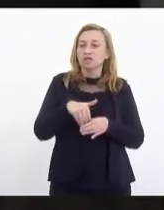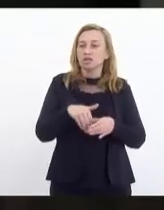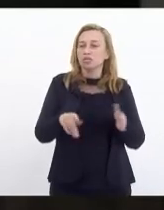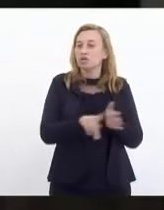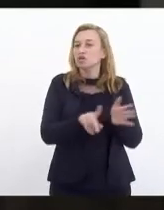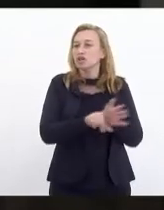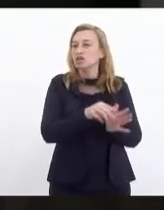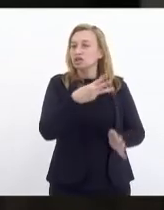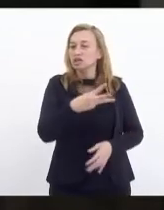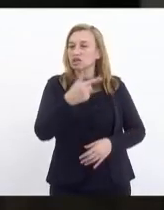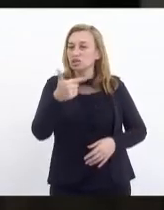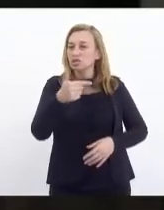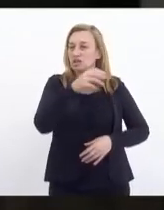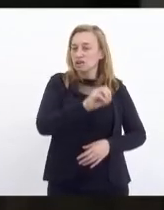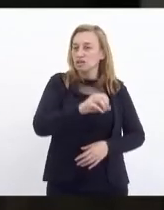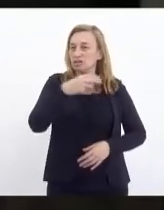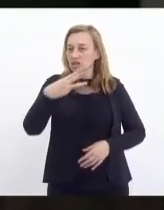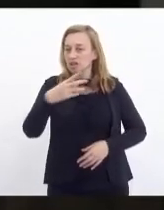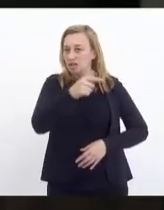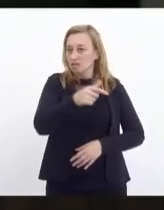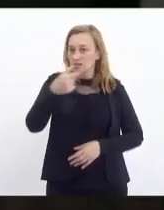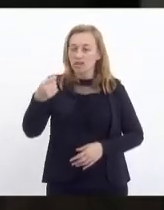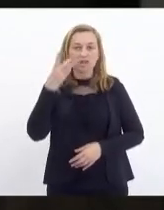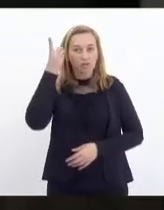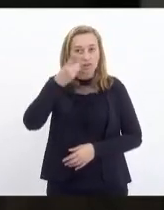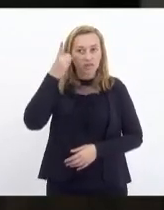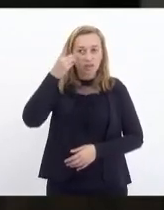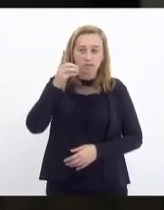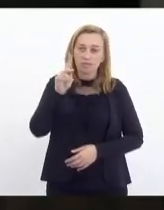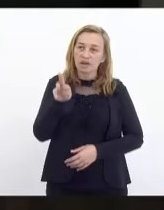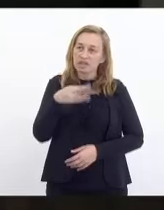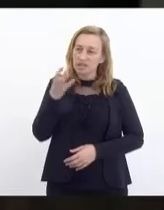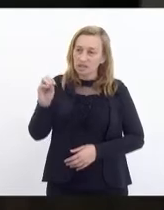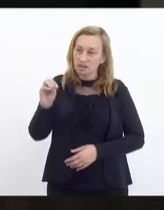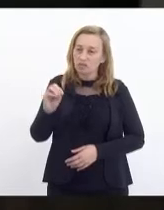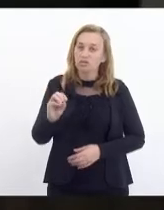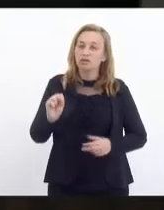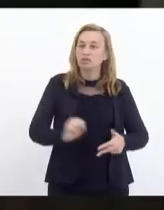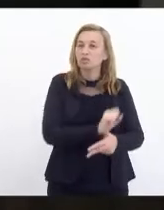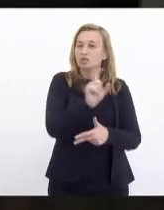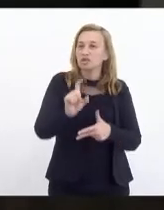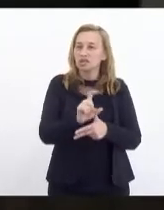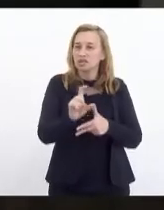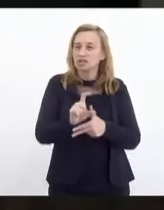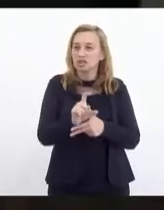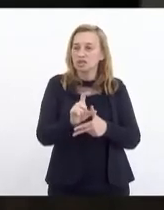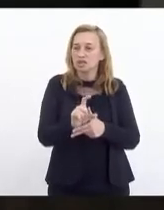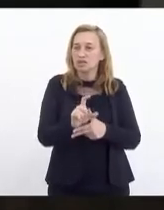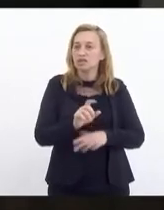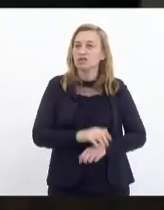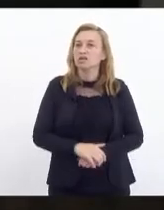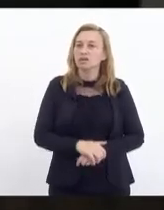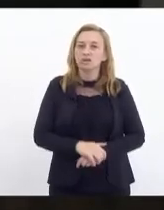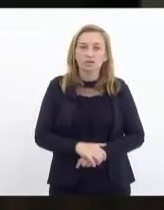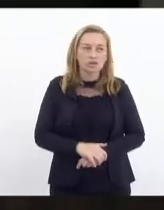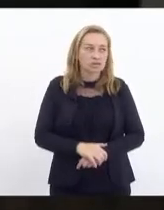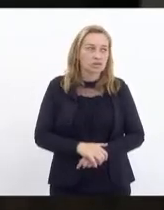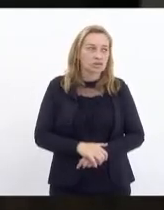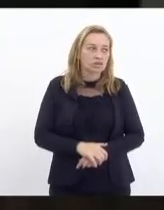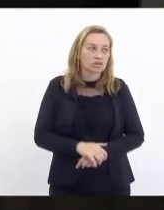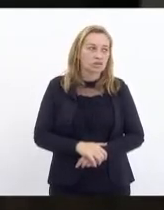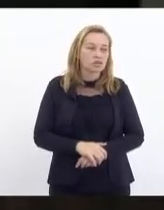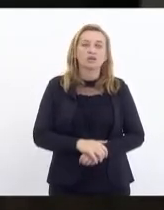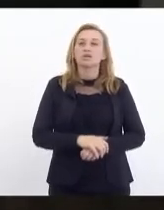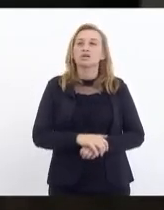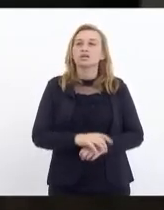projeto de lei 3203/20, de autoria do deputado Brazão, que autoriza o Poder Executivo a conceder isenção de tributos